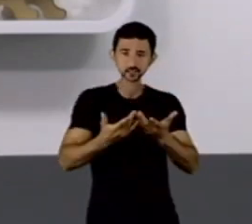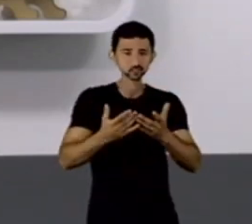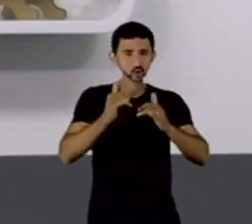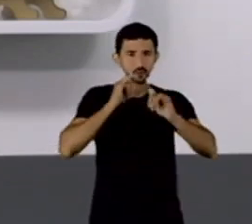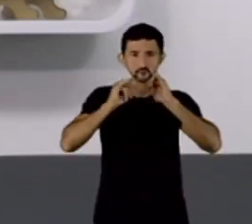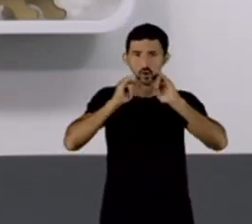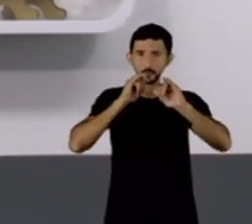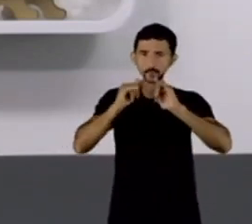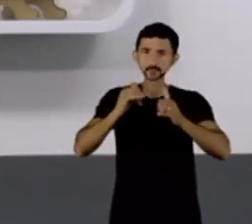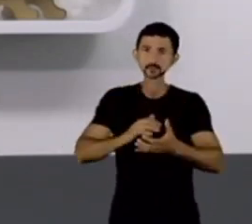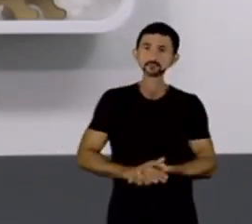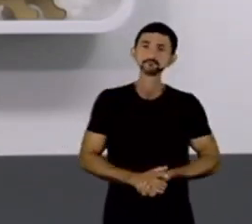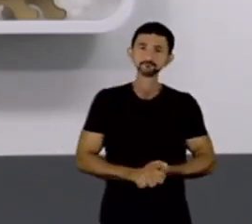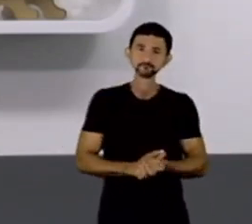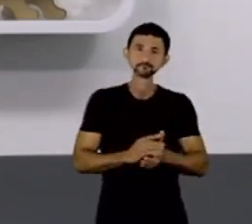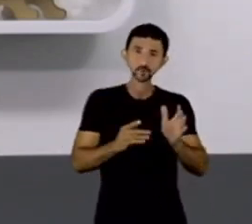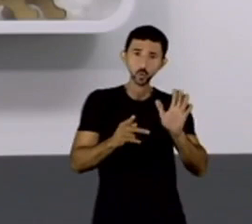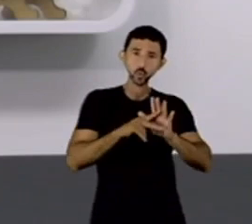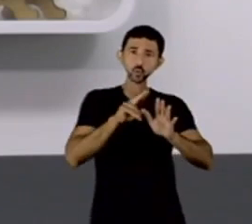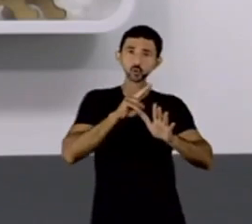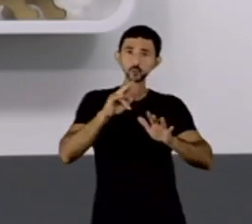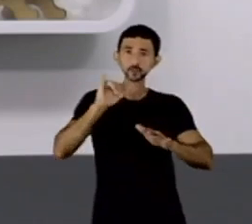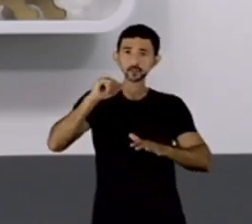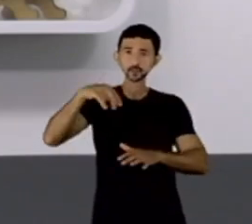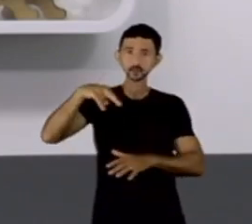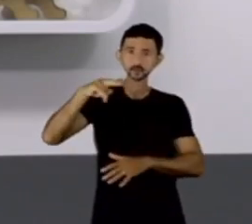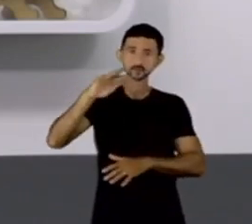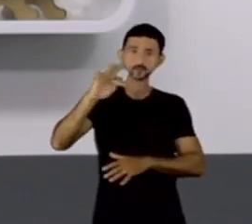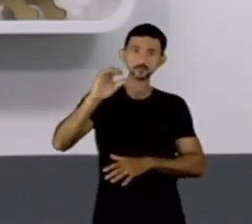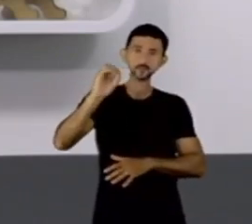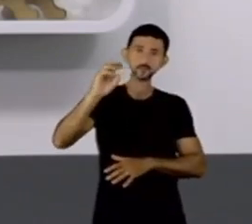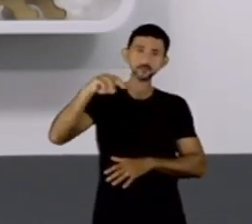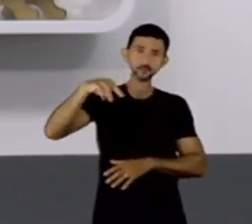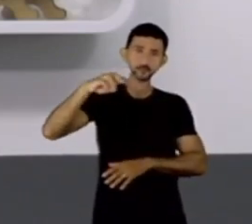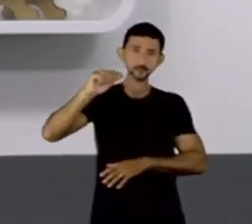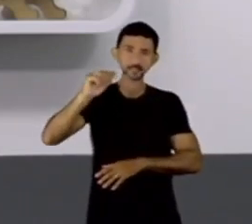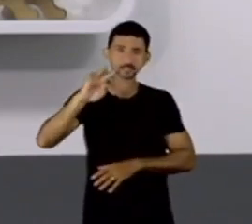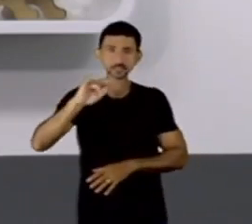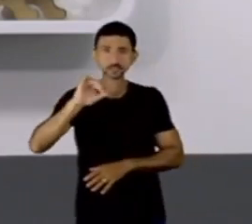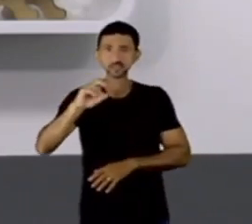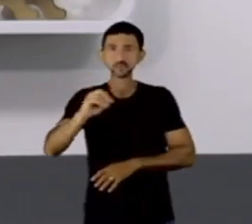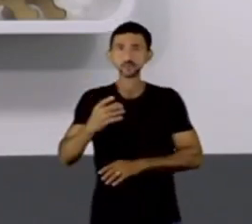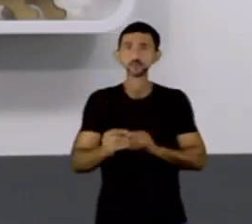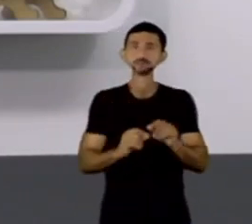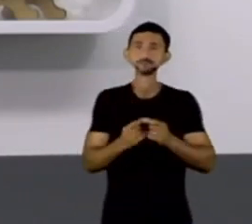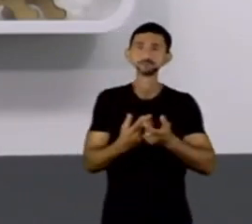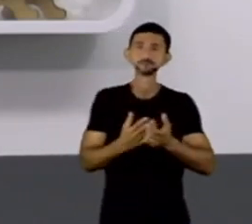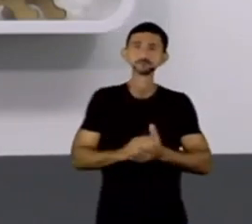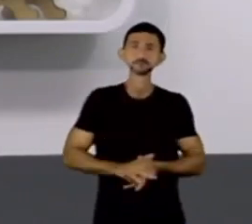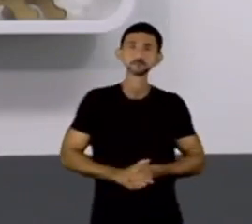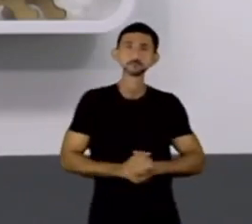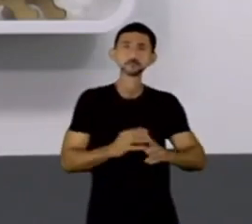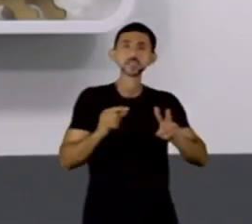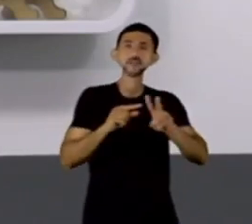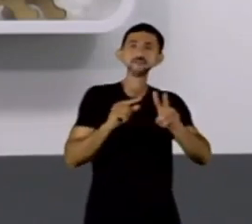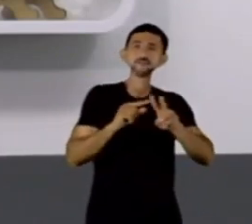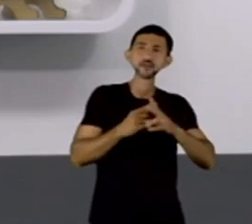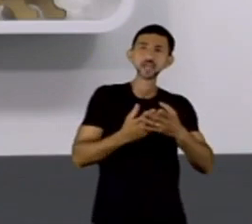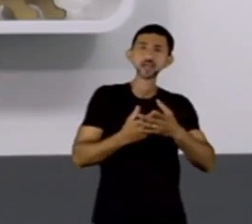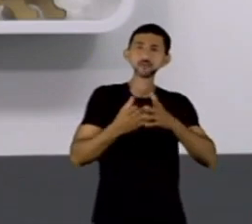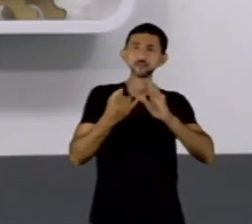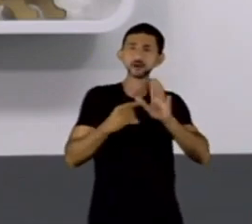dá informações, como o próprio nome já está dizendo. No caso do texto narrativo, os verbos, eles vão